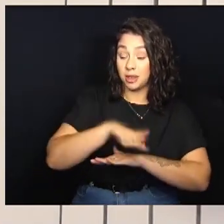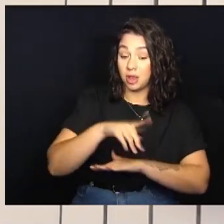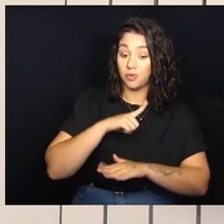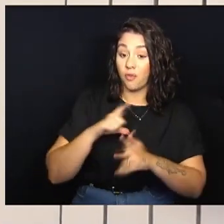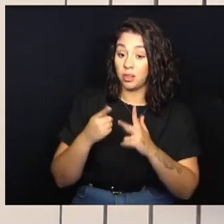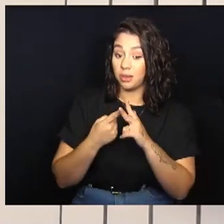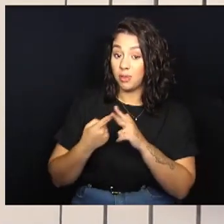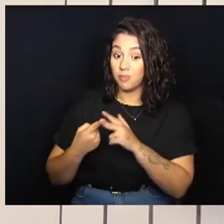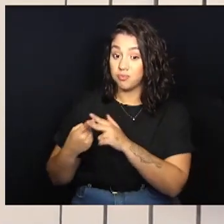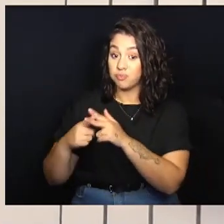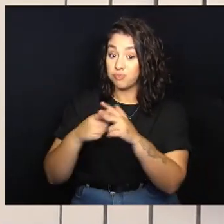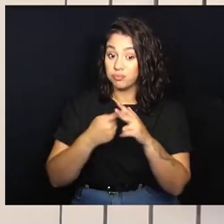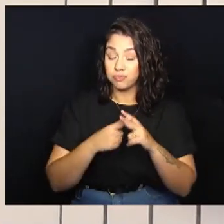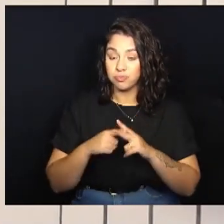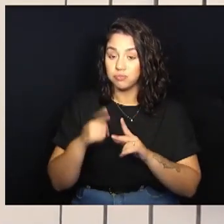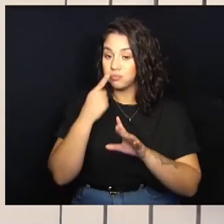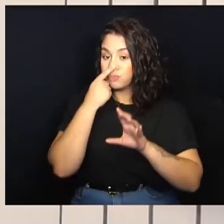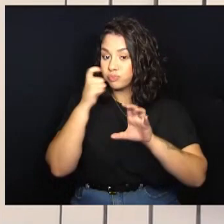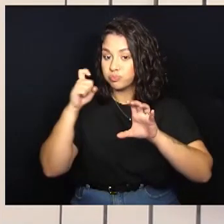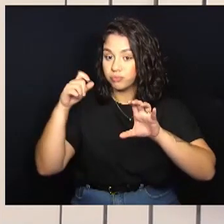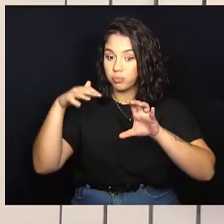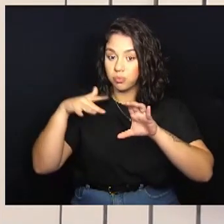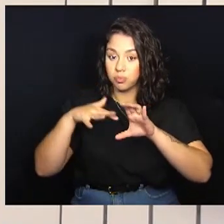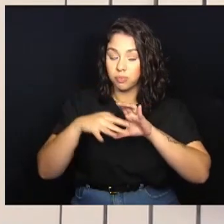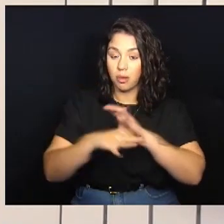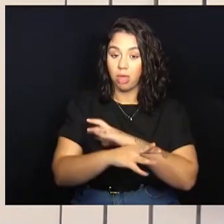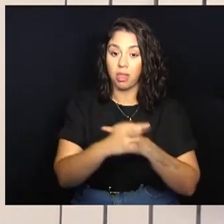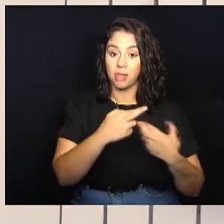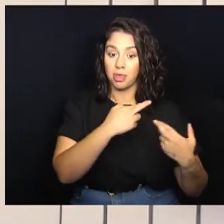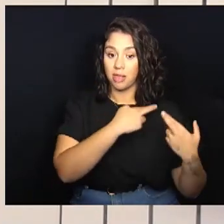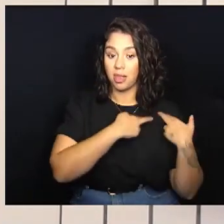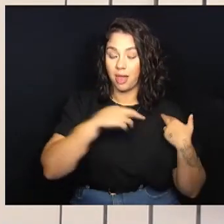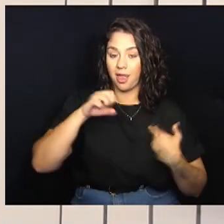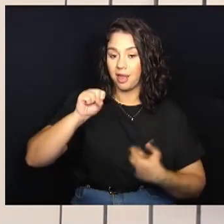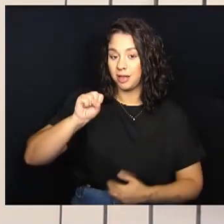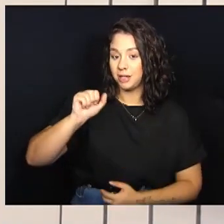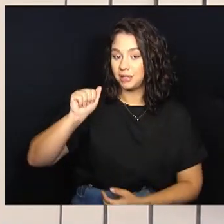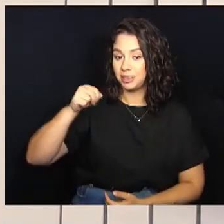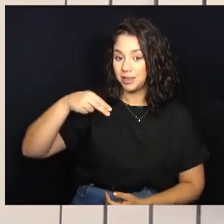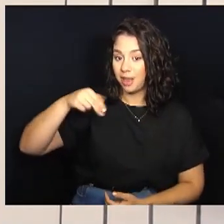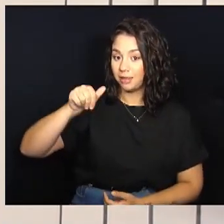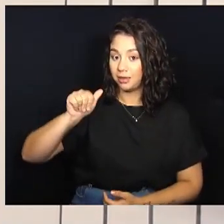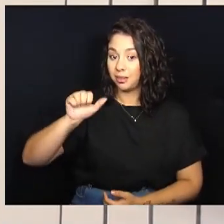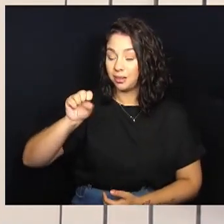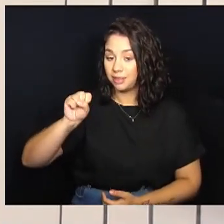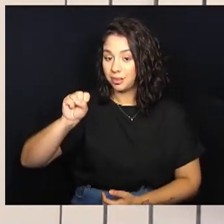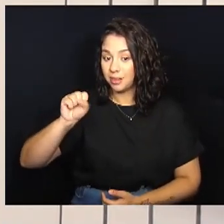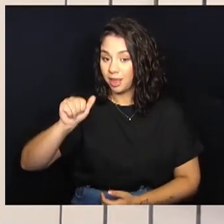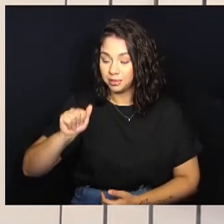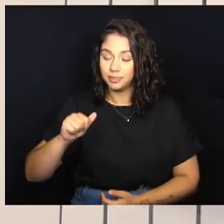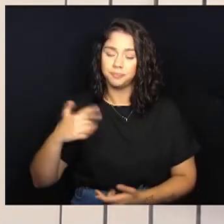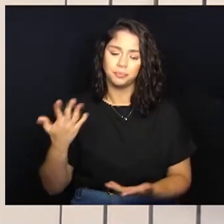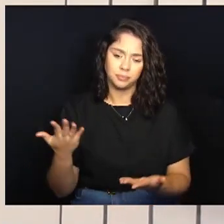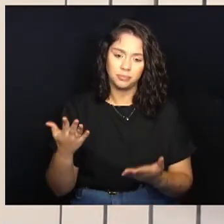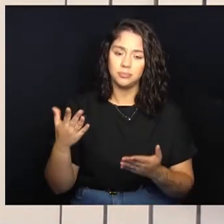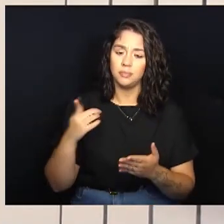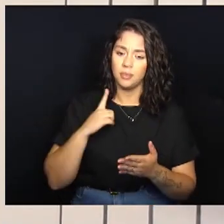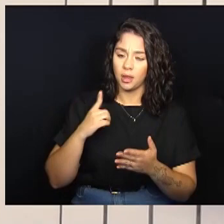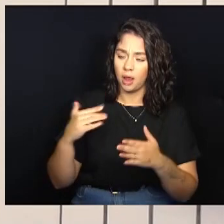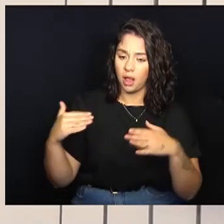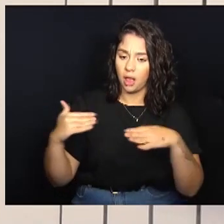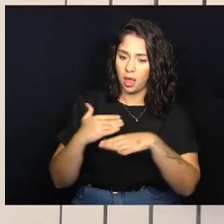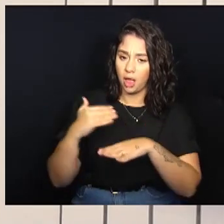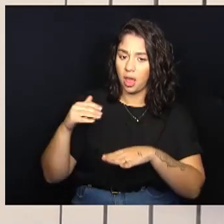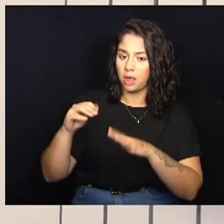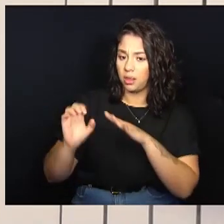manutenção da rede de esgoto, sob responsabilidade da Sanasa. A INDEC programou aí um desvio pelas